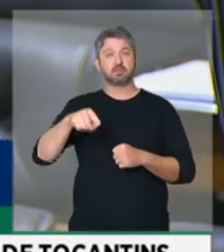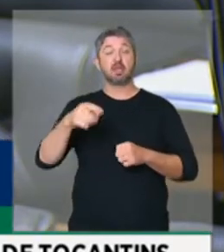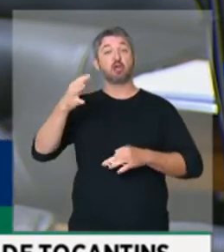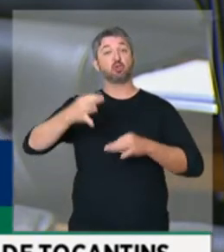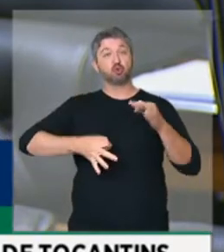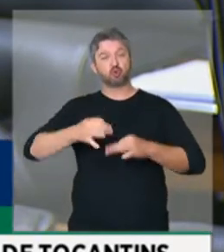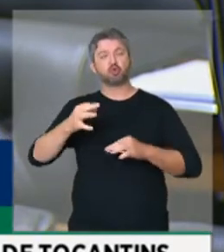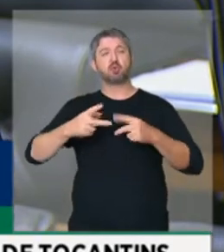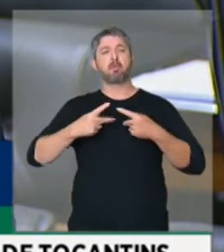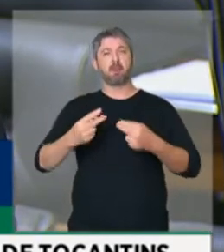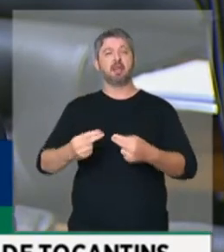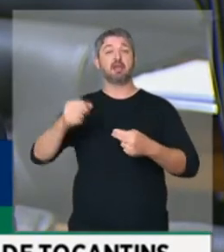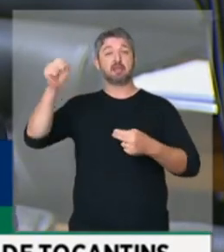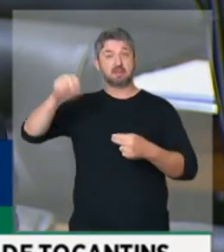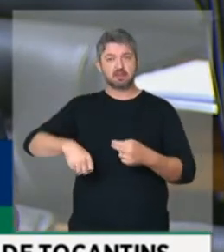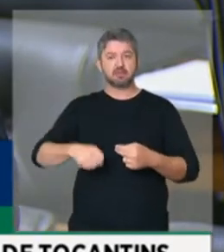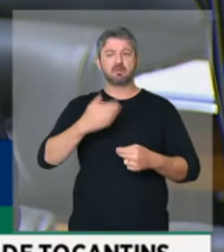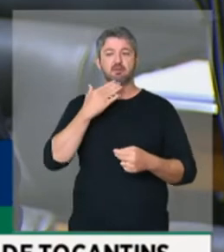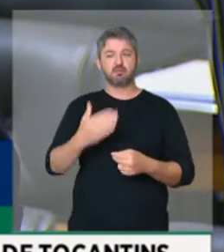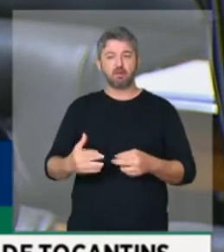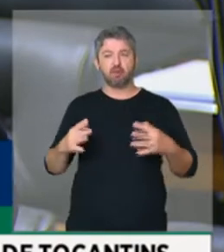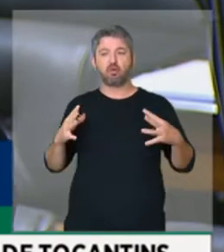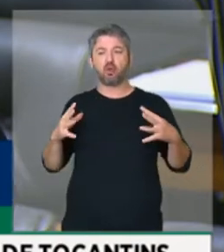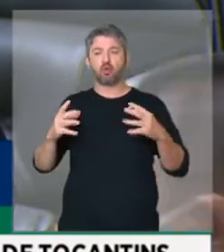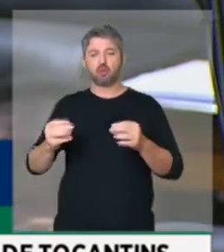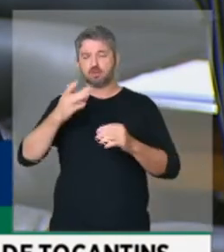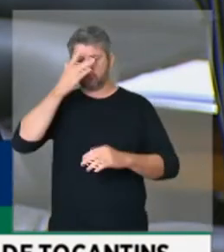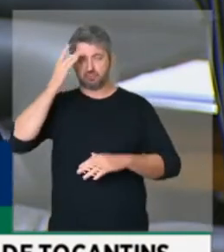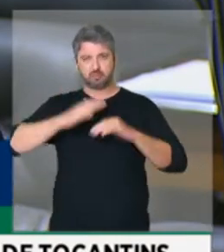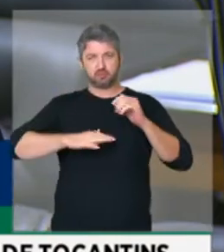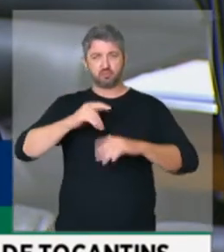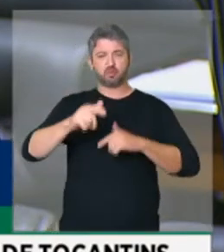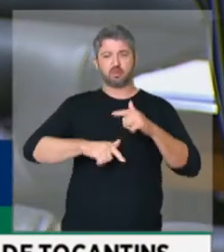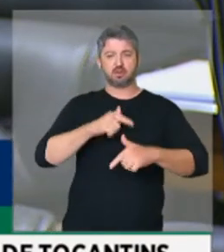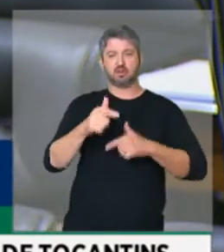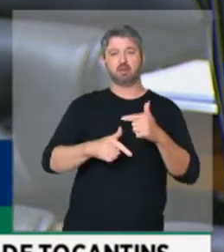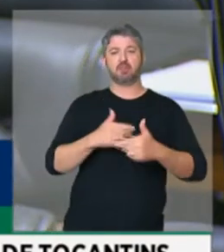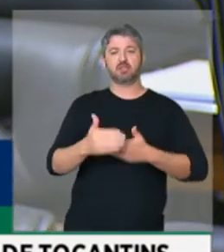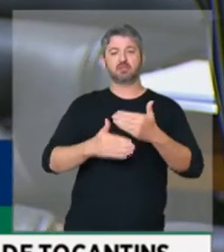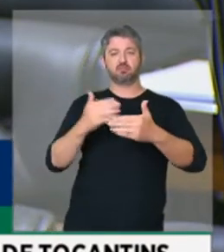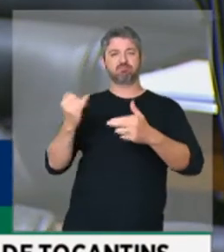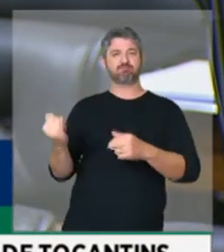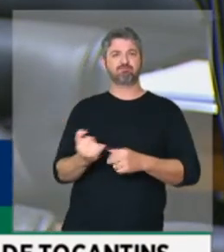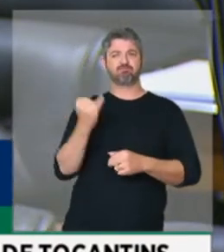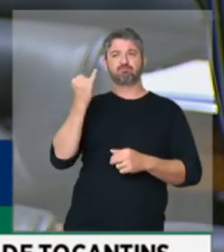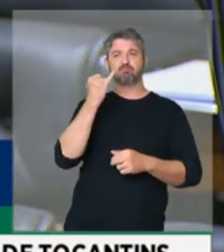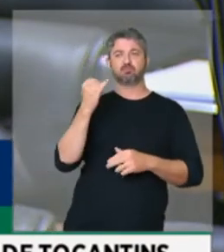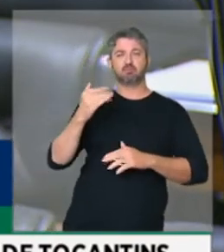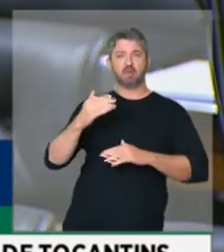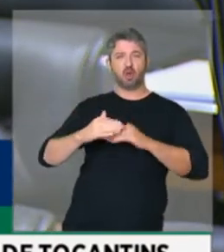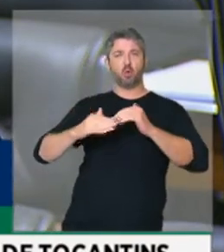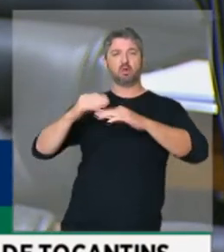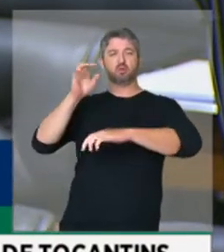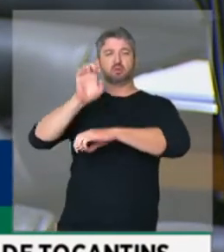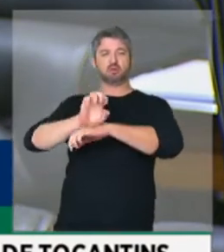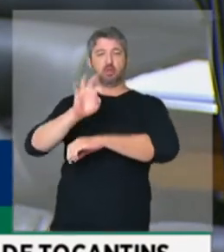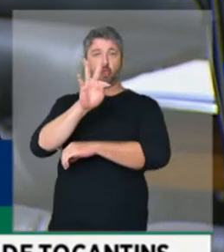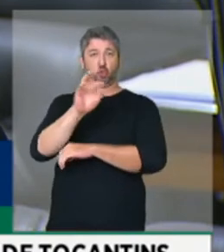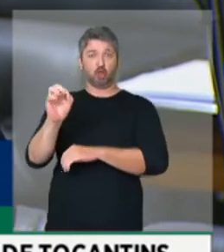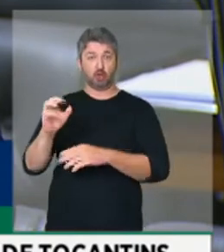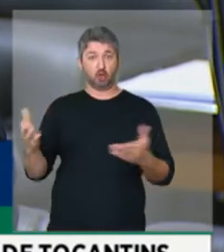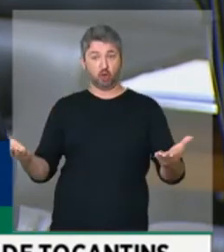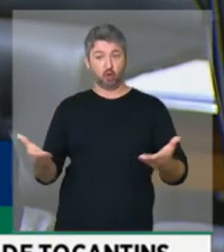e merecida a todos esses trabalhadores que desenvolveram um papel fundamental na construção do estado do Tocantins e que